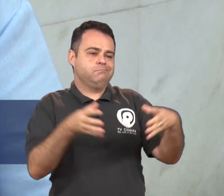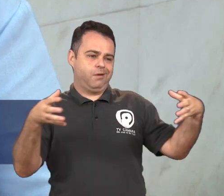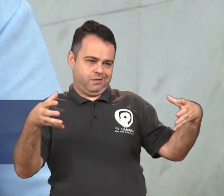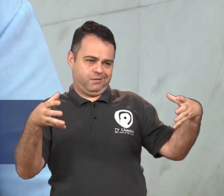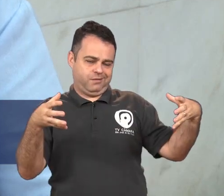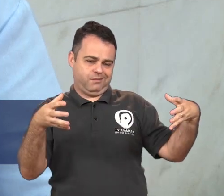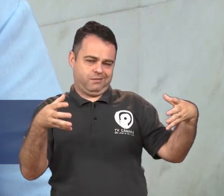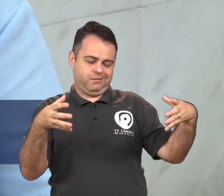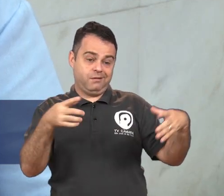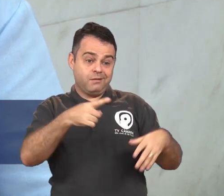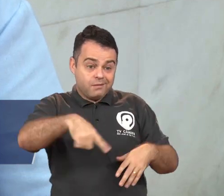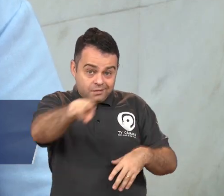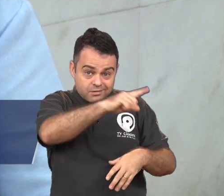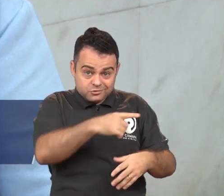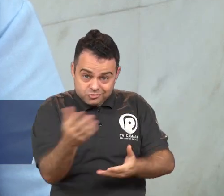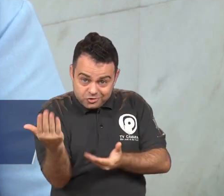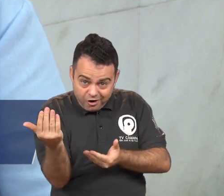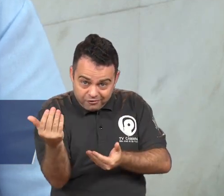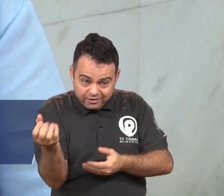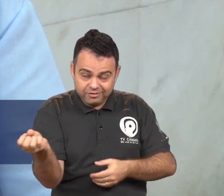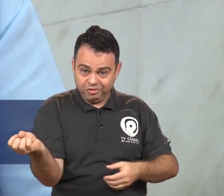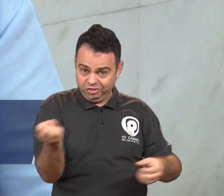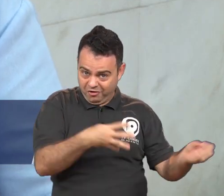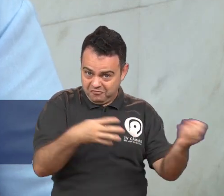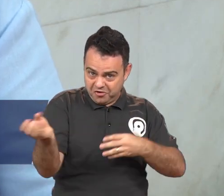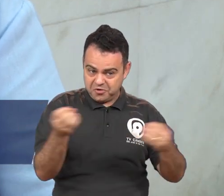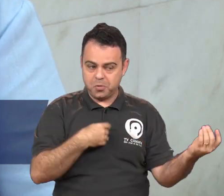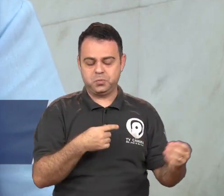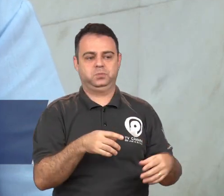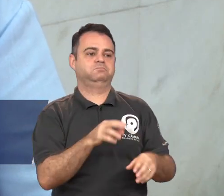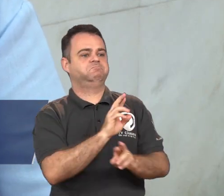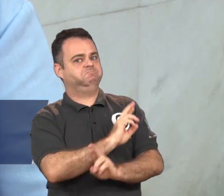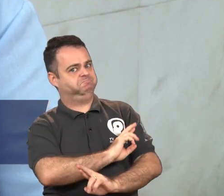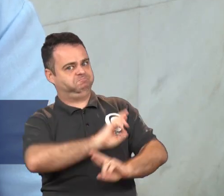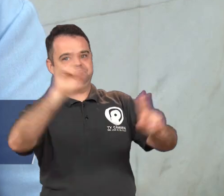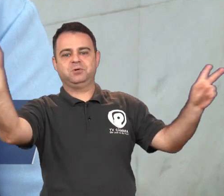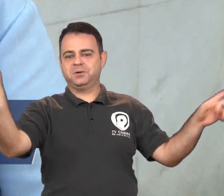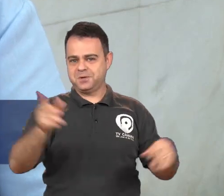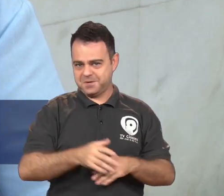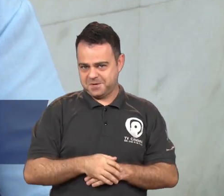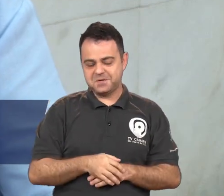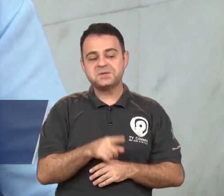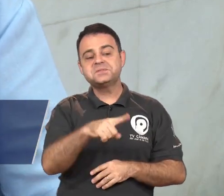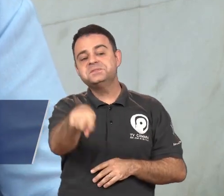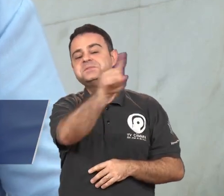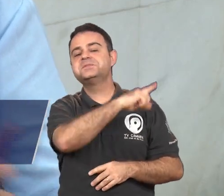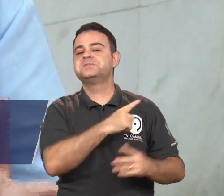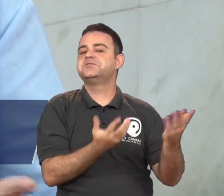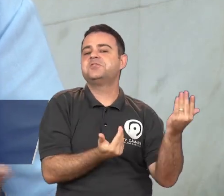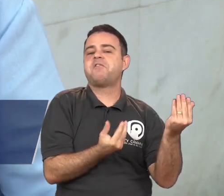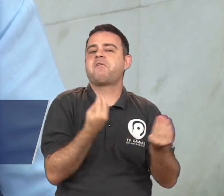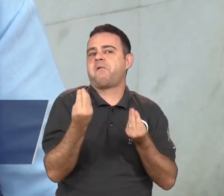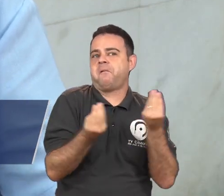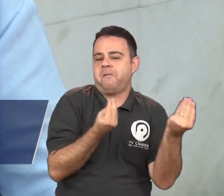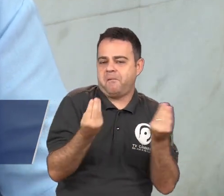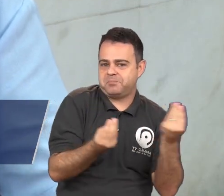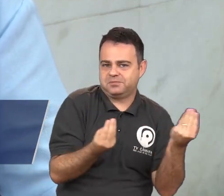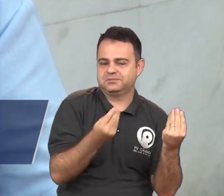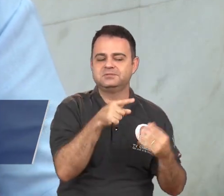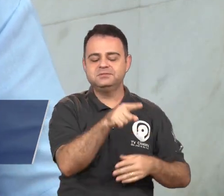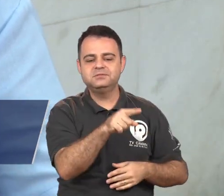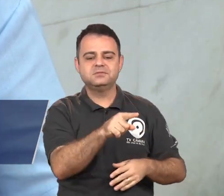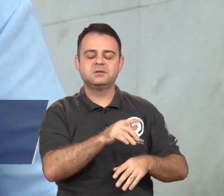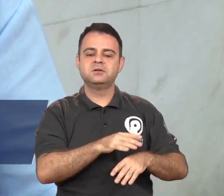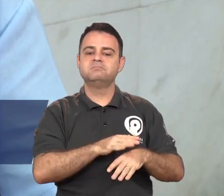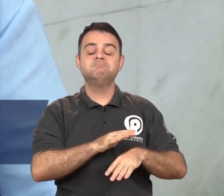temos vereadores jovens. Isso dá um diferencial muito grande. Eu falo que o jovem, ele sempre tem